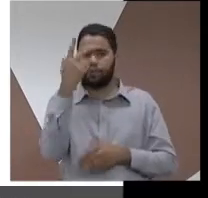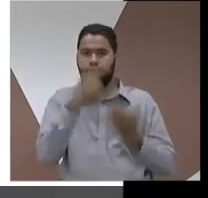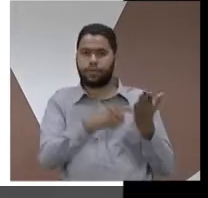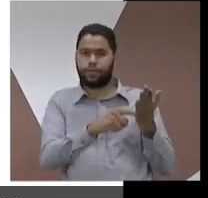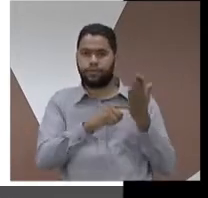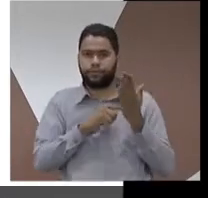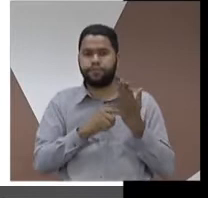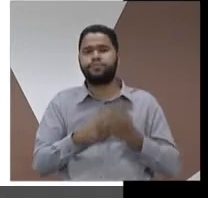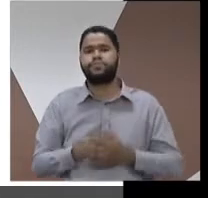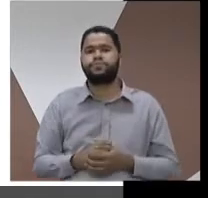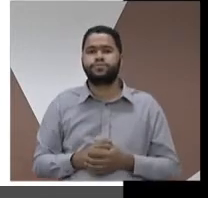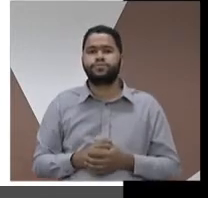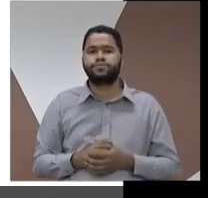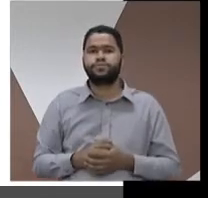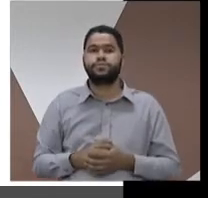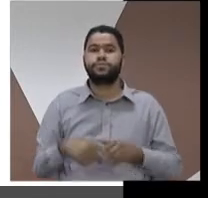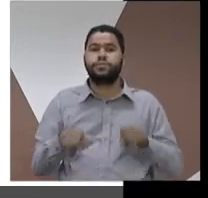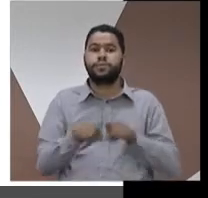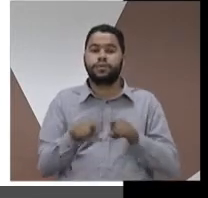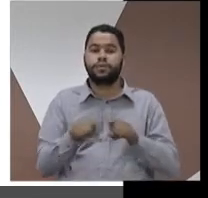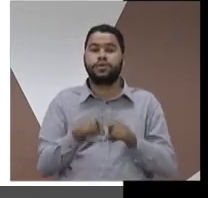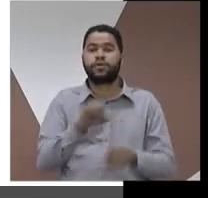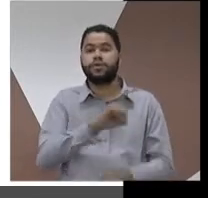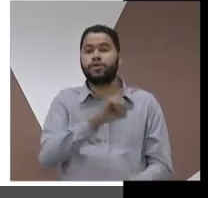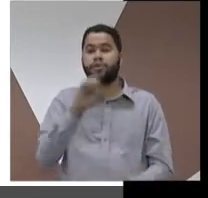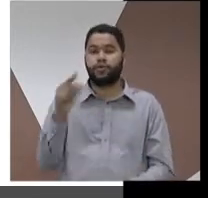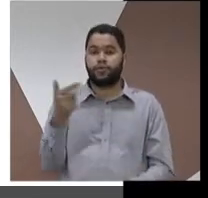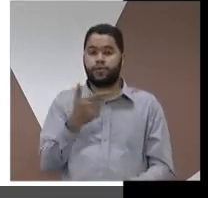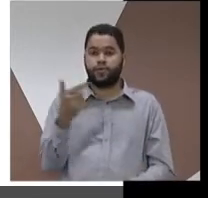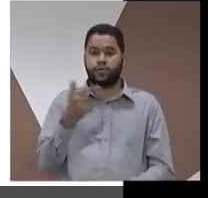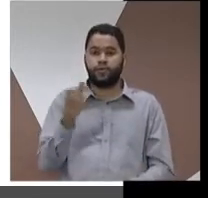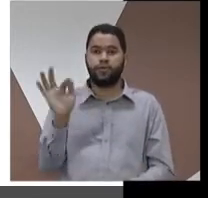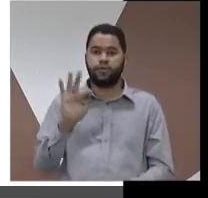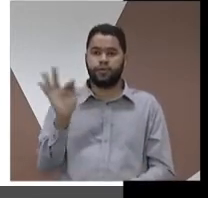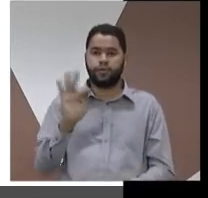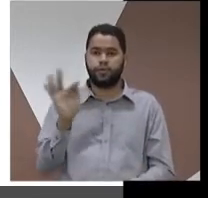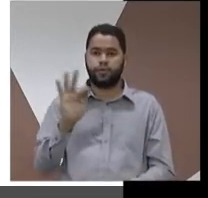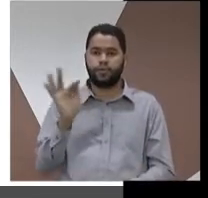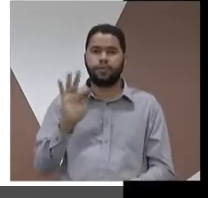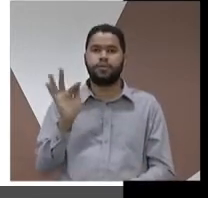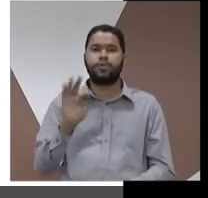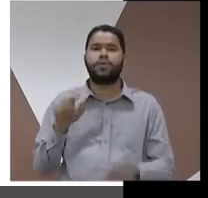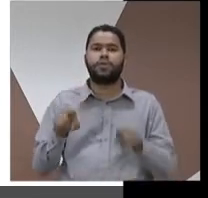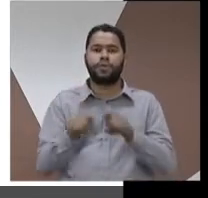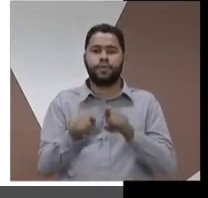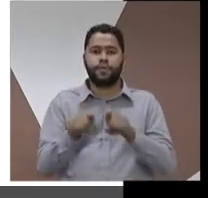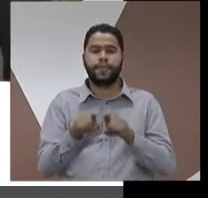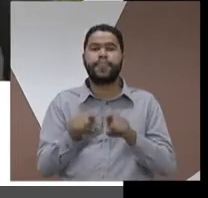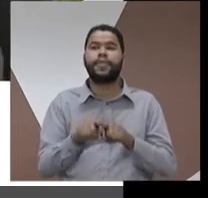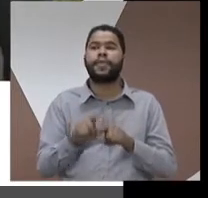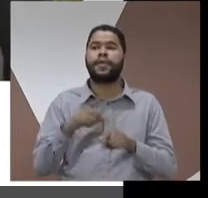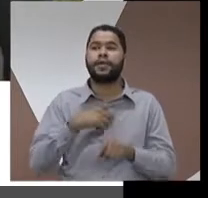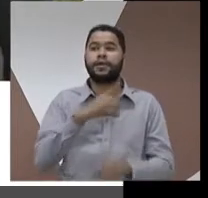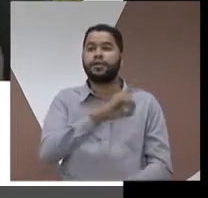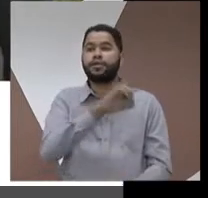essa foi no dia 22 de fevereiro. Vamos para o slide 16. No dia